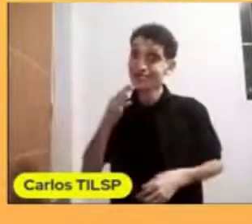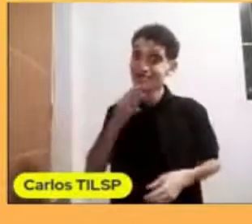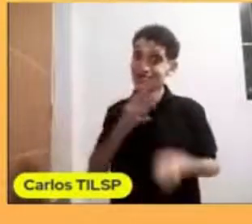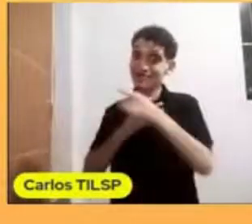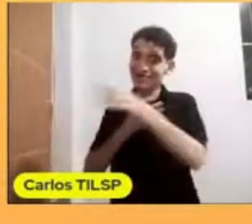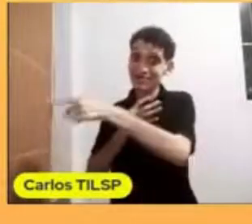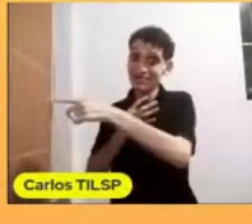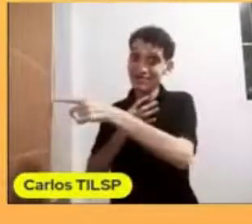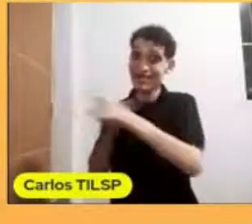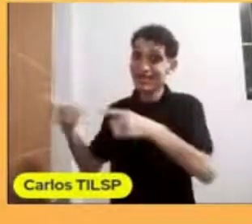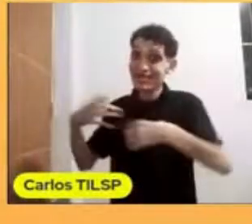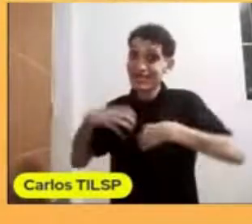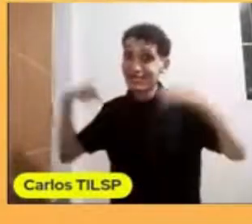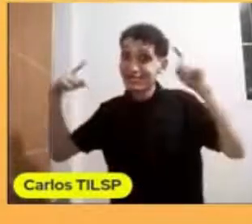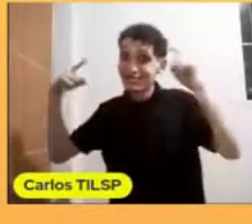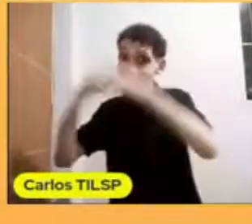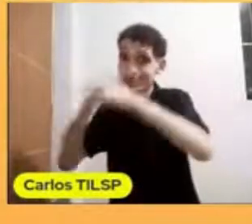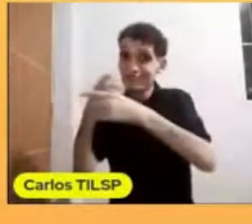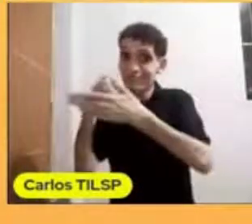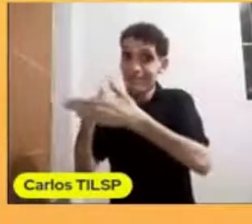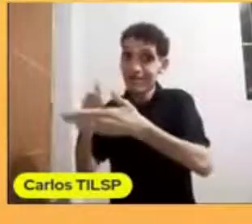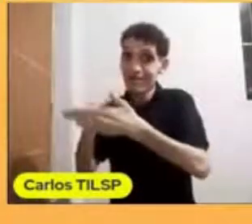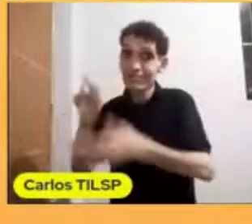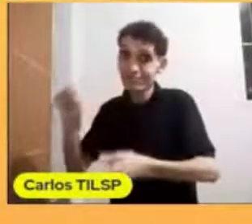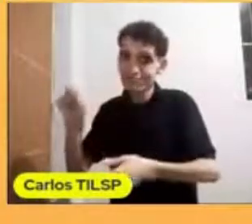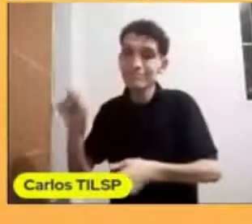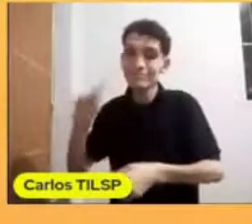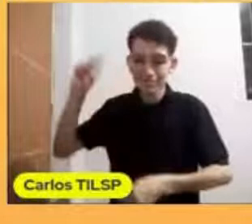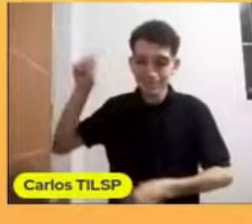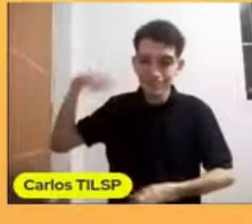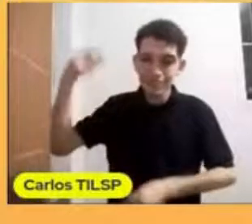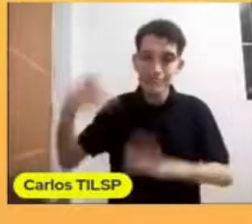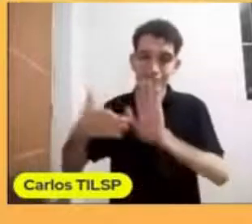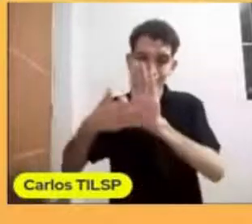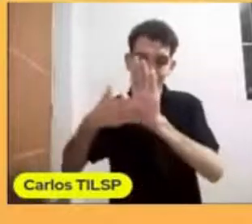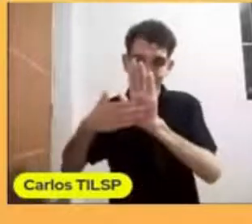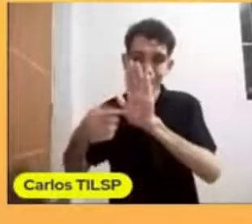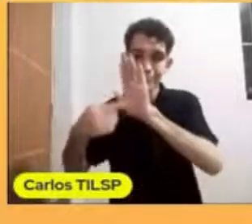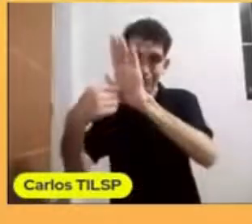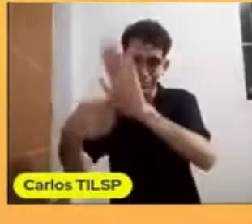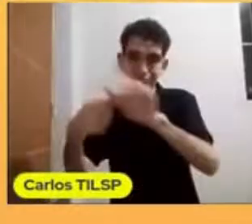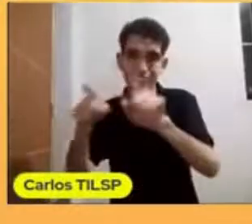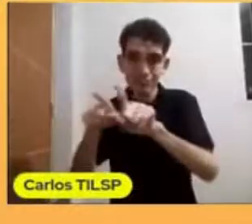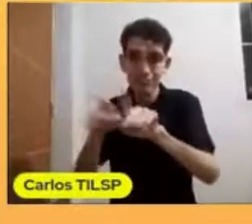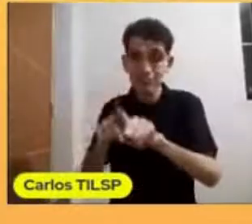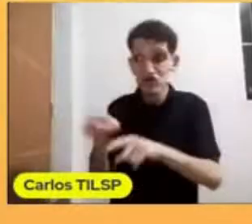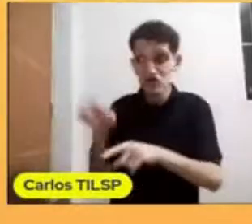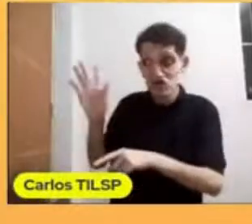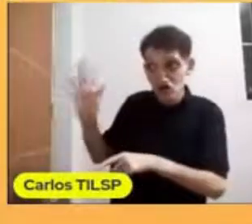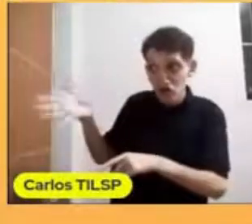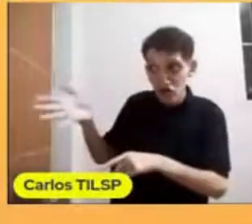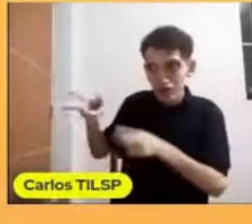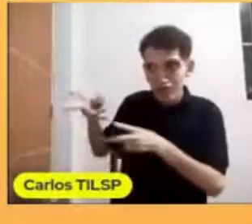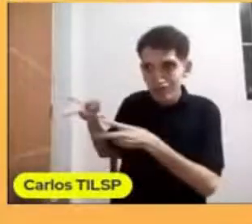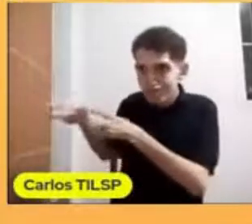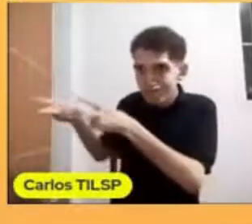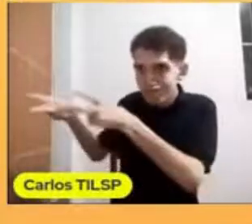ser importante aí no nosso programa, que daqui a pouco eu vou apresentar para vocês. Tendo esse passo, eu fazendo,